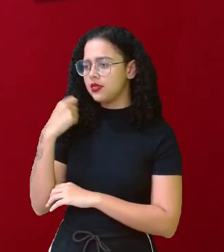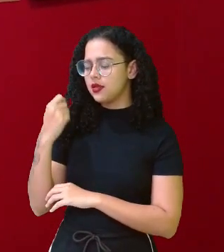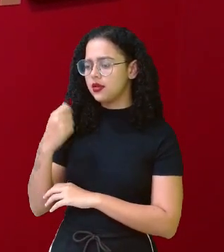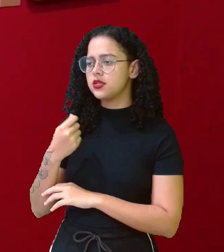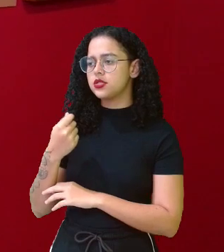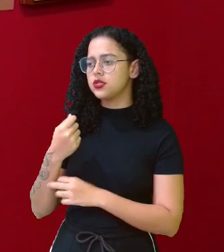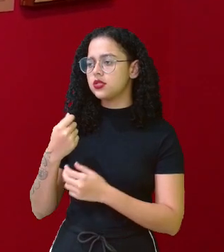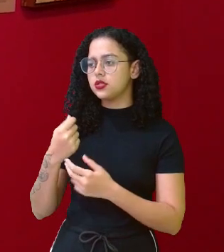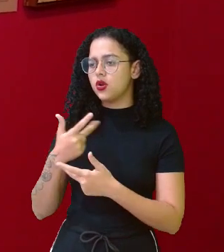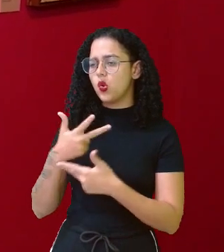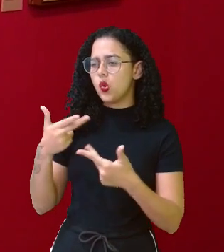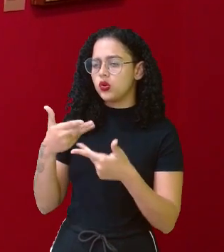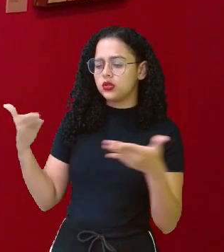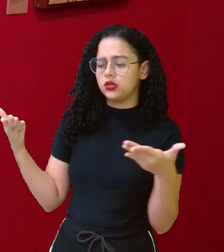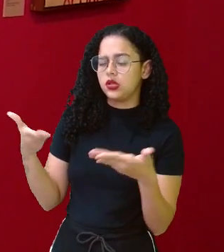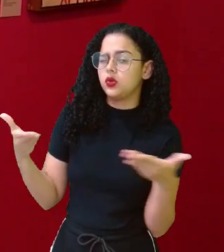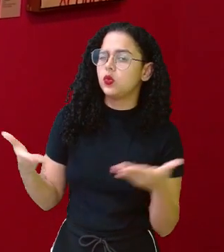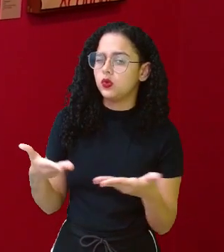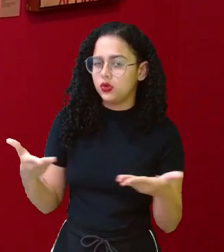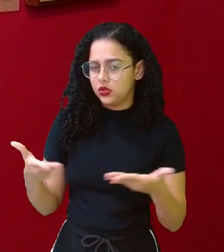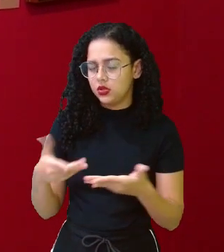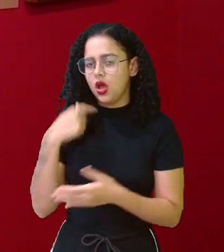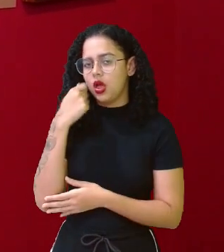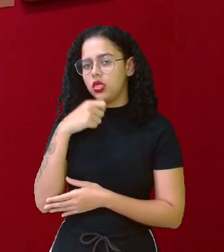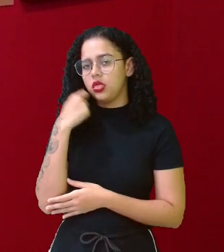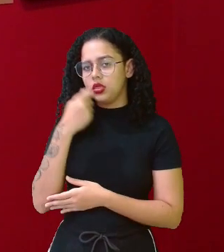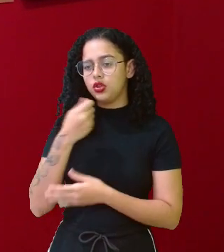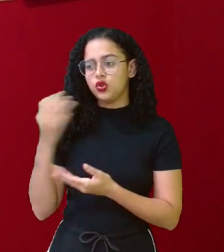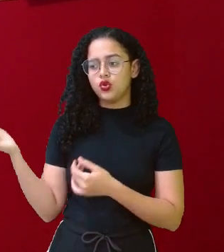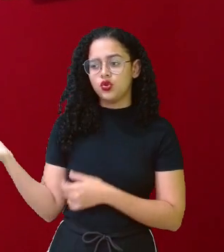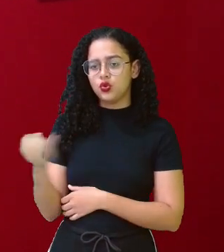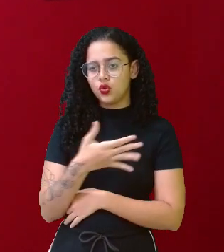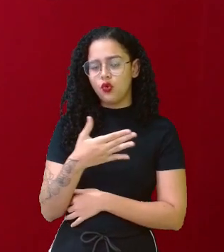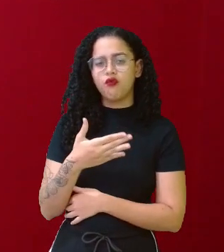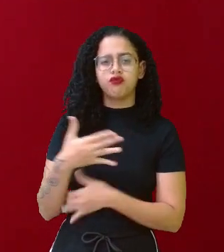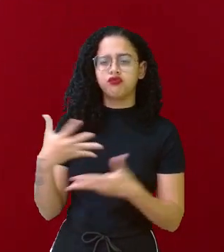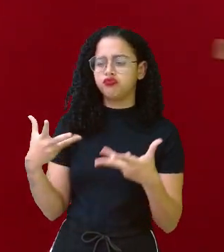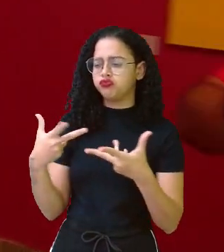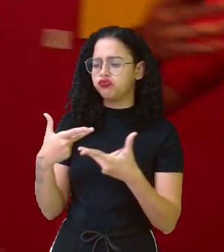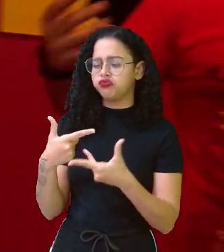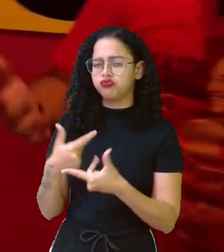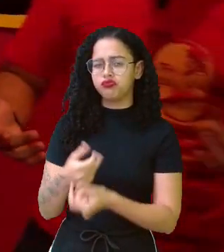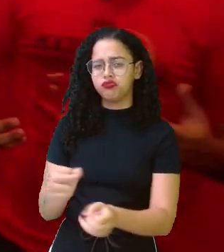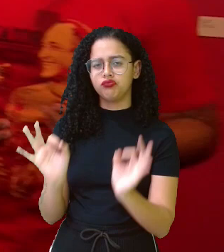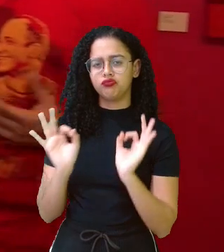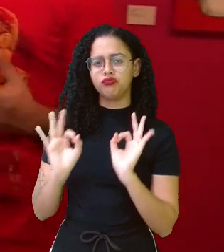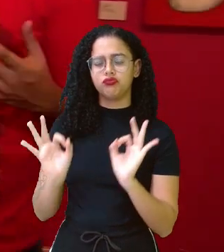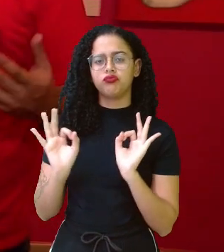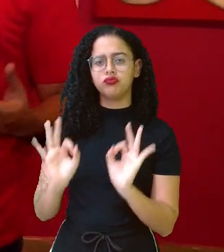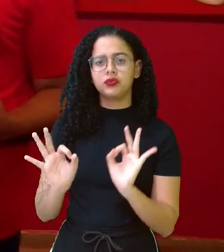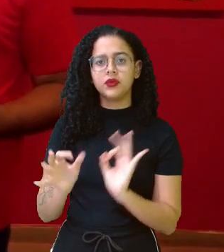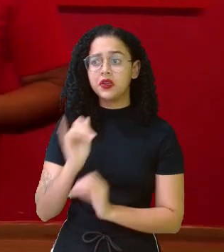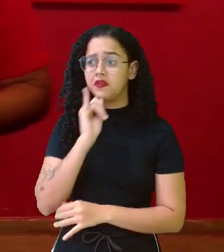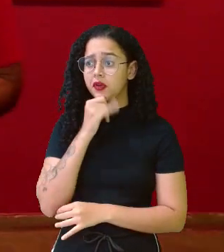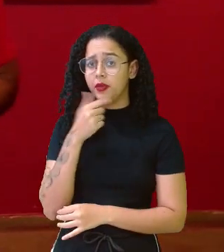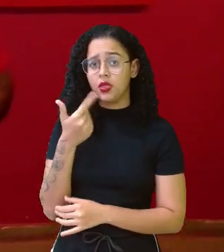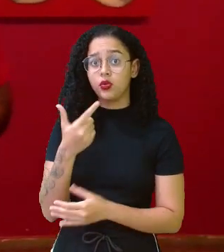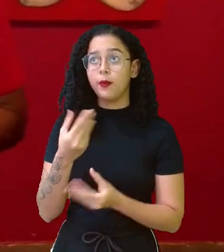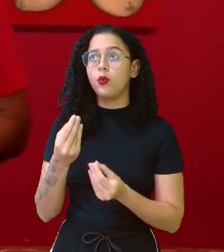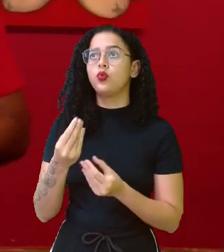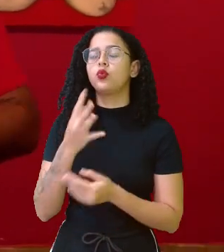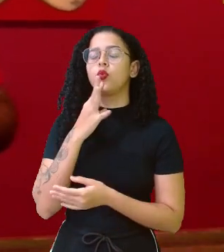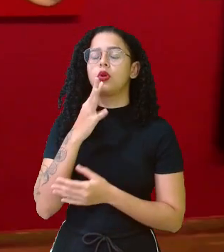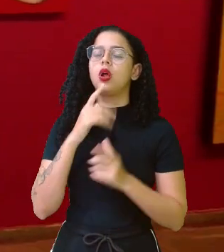dizer assim, atuais, são artistas novos, talentosíssimos, infelizmente não são conhecidos de um público